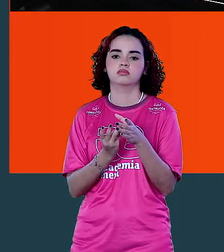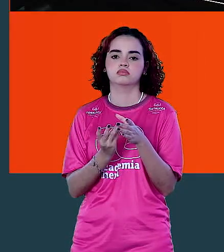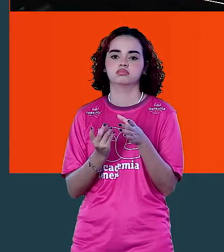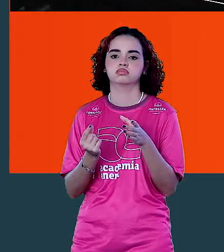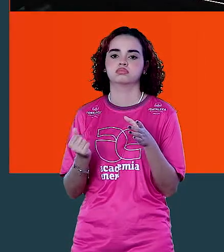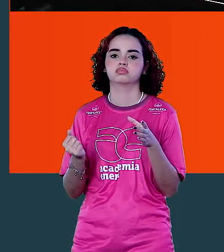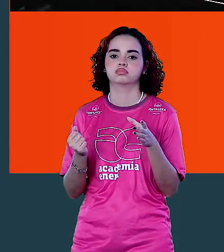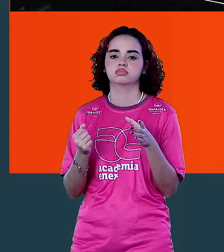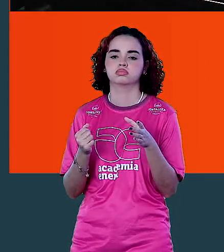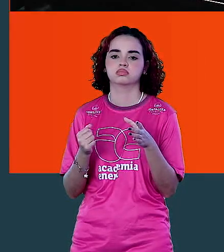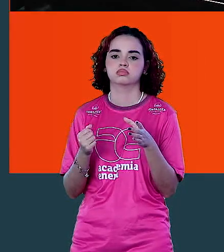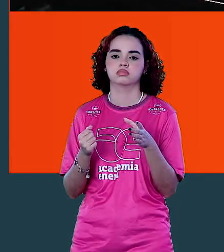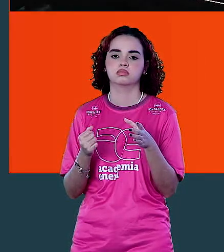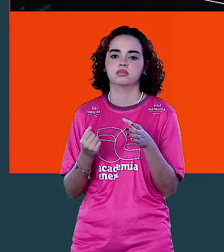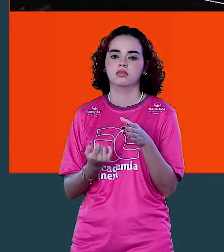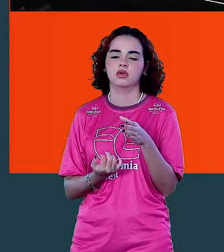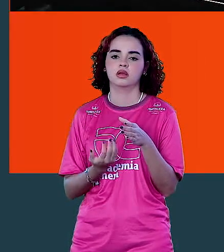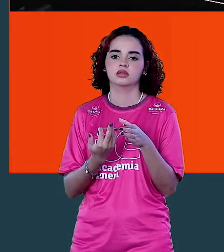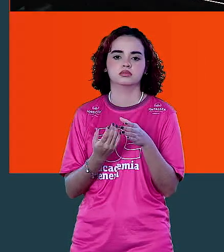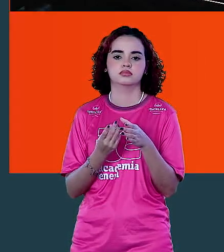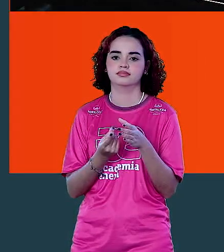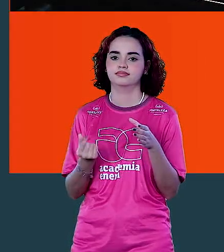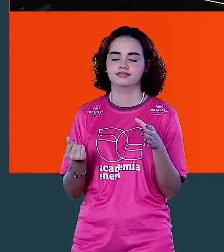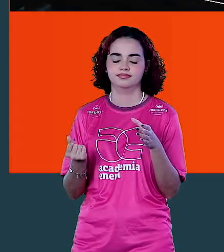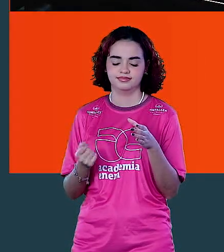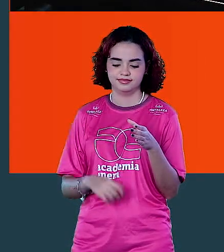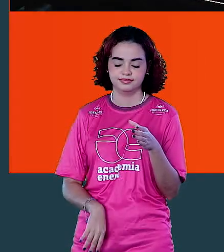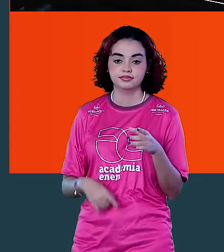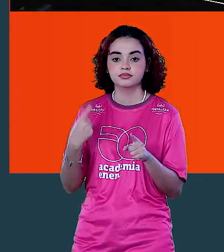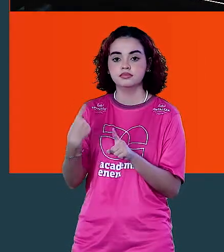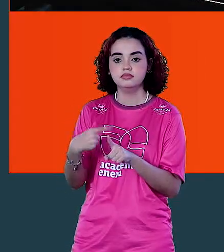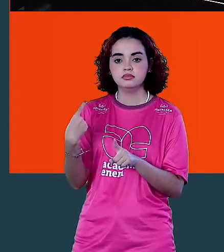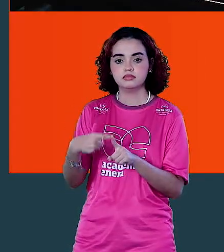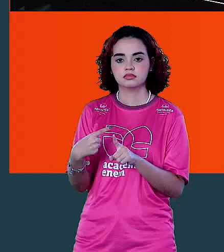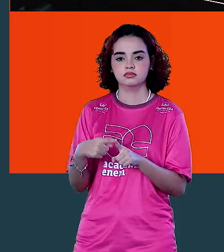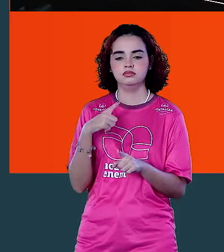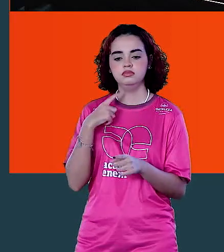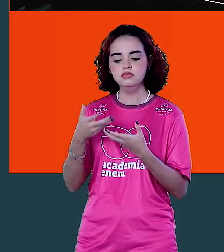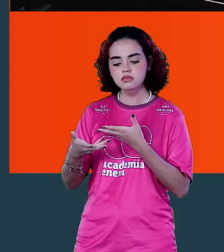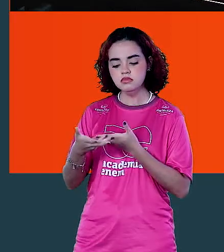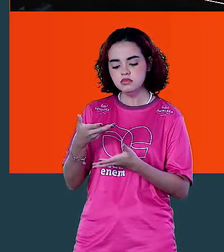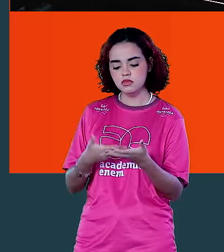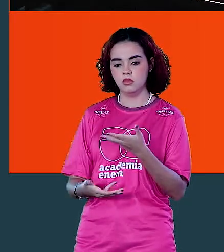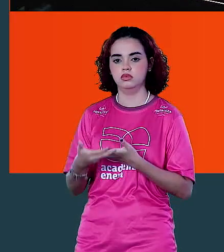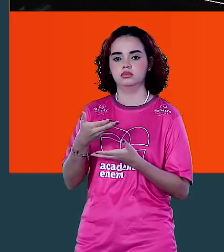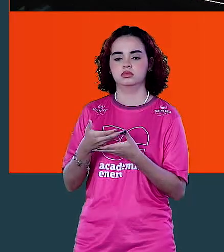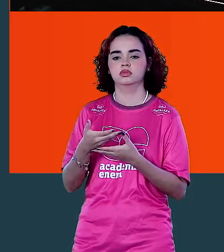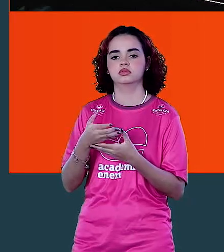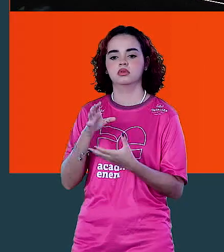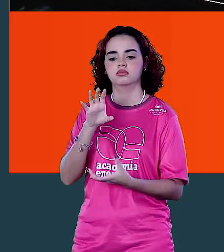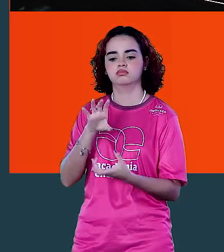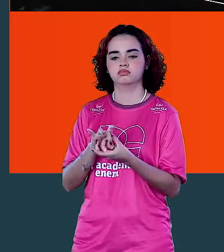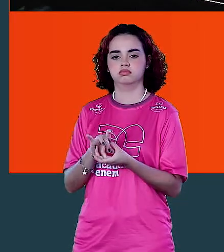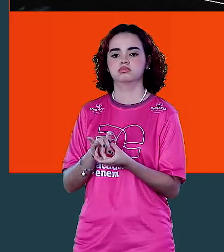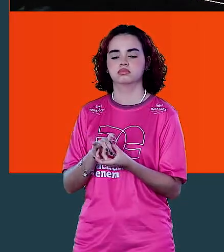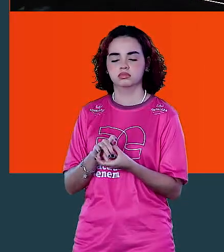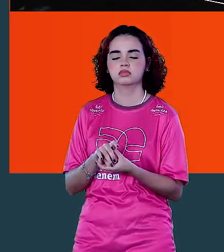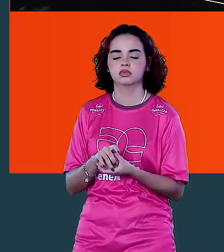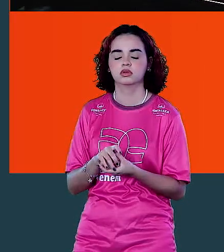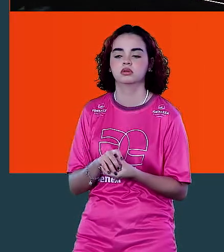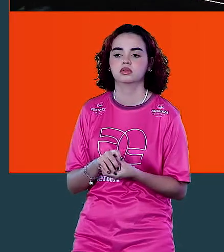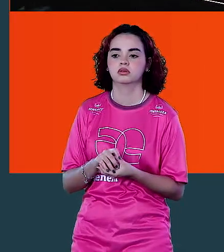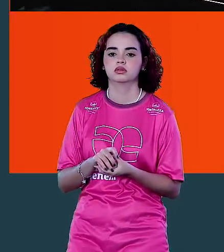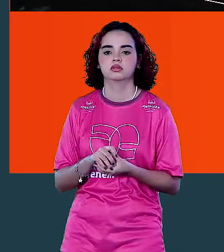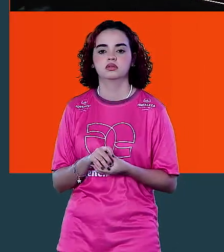instantaneamente? A fervura. Por quê? Porque criou-se interações. Aí a água para de ferver. No lugar da água estar